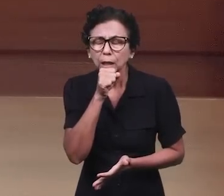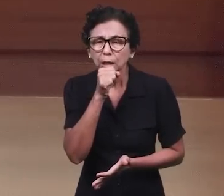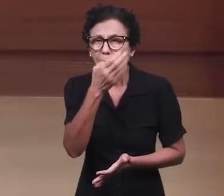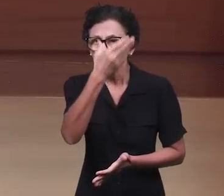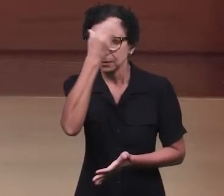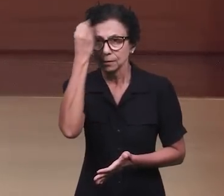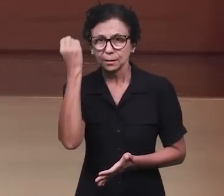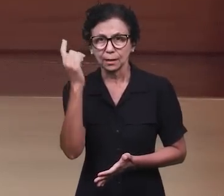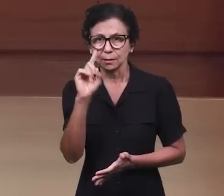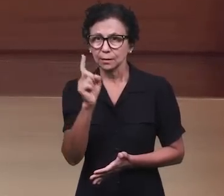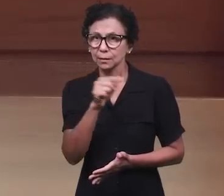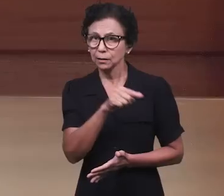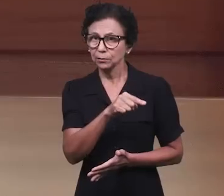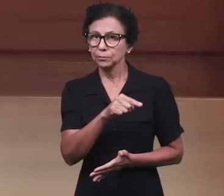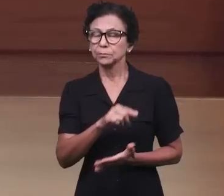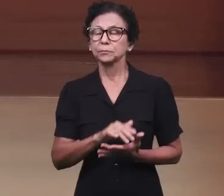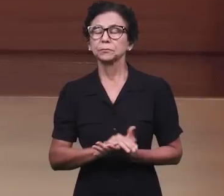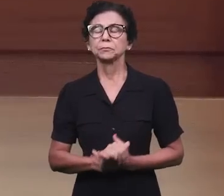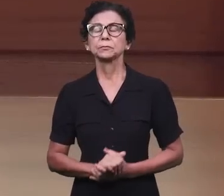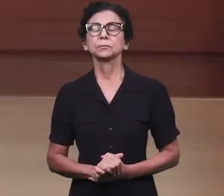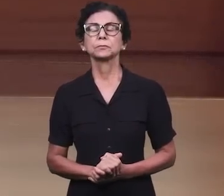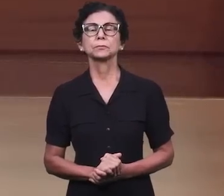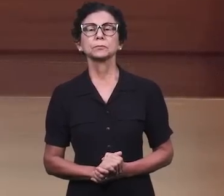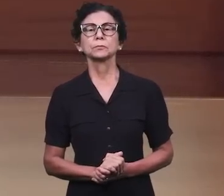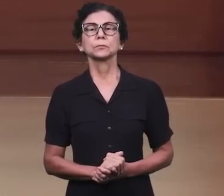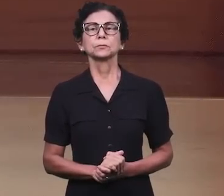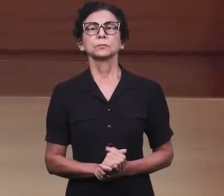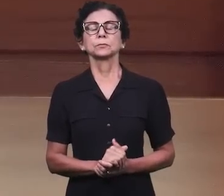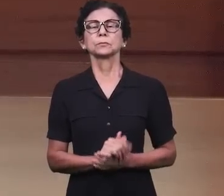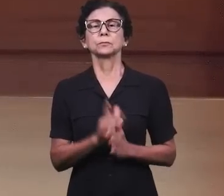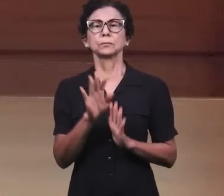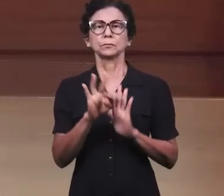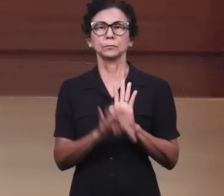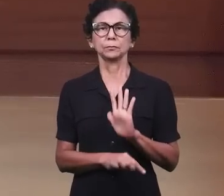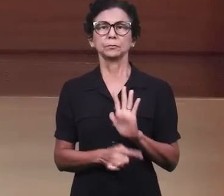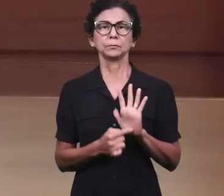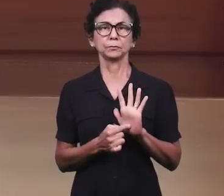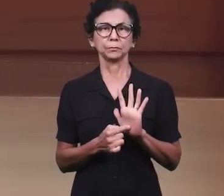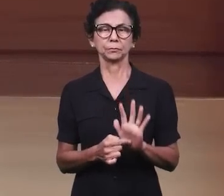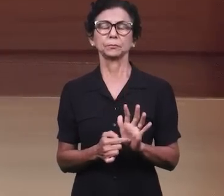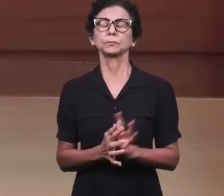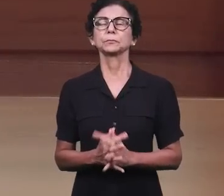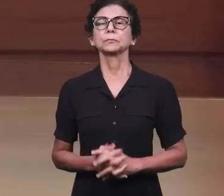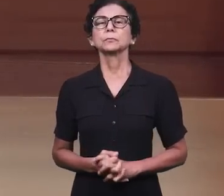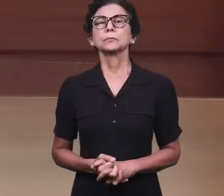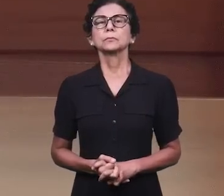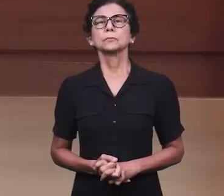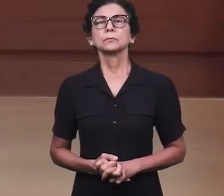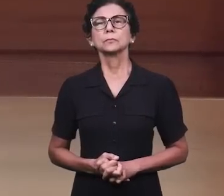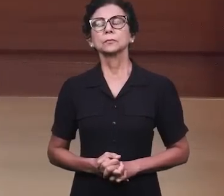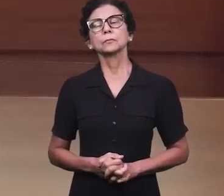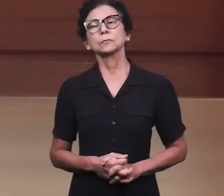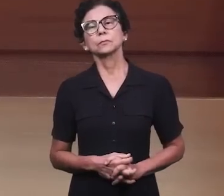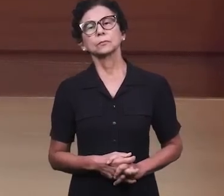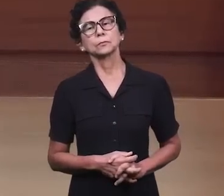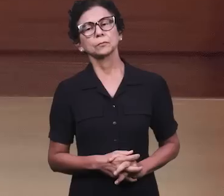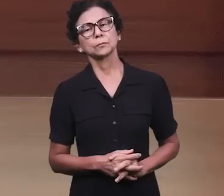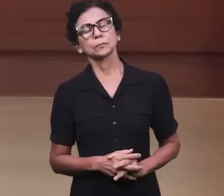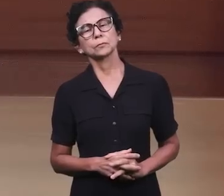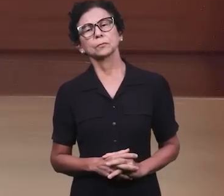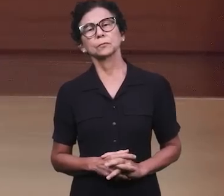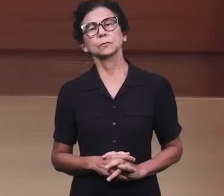instrução. O pastor Silvio também fez as colocações necessárias. Mas esse texto aqui, ele tem